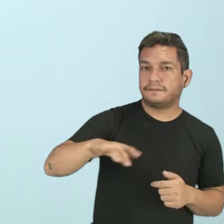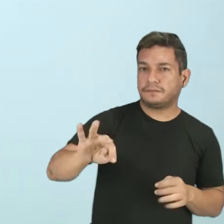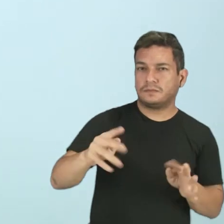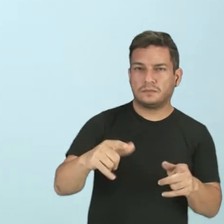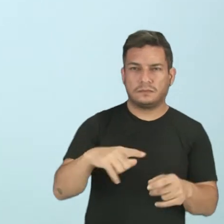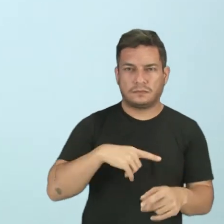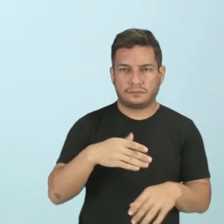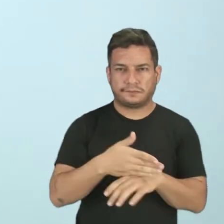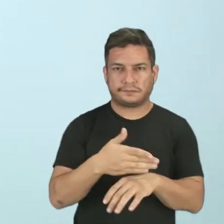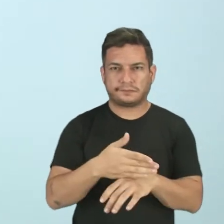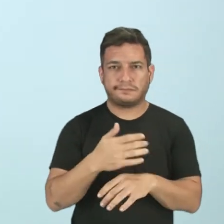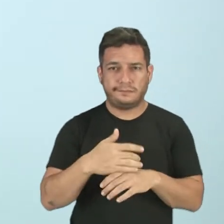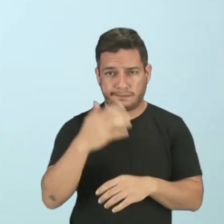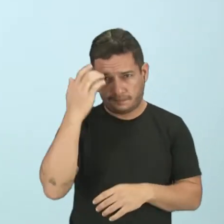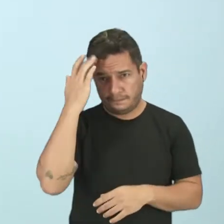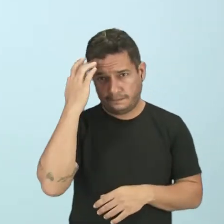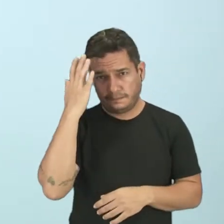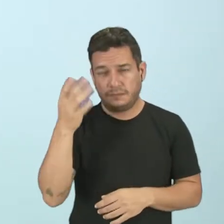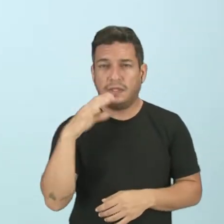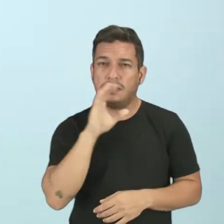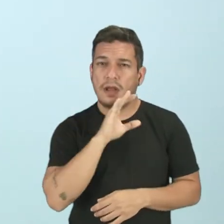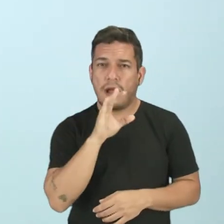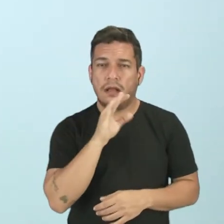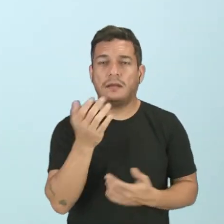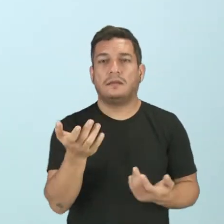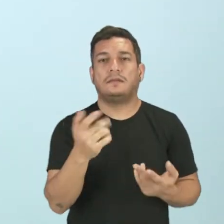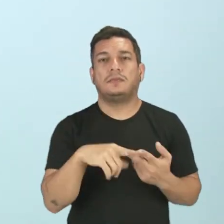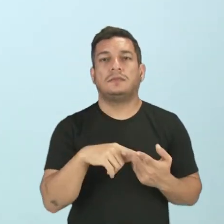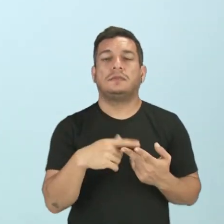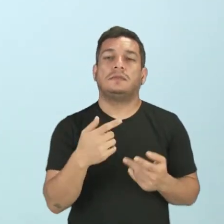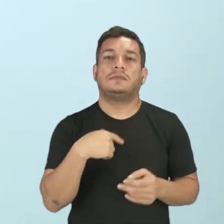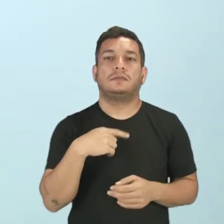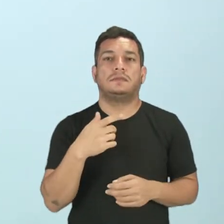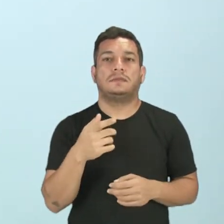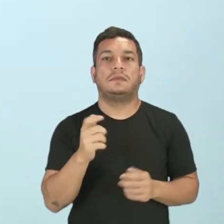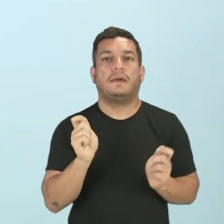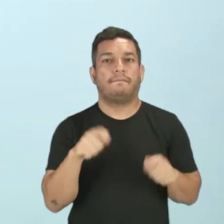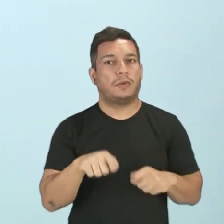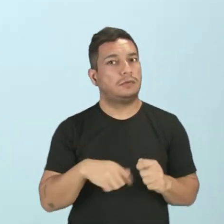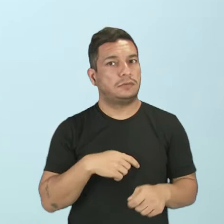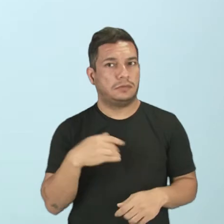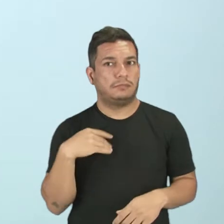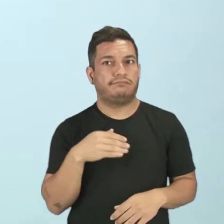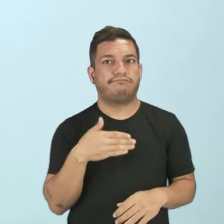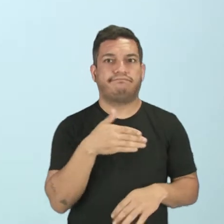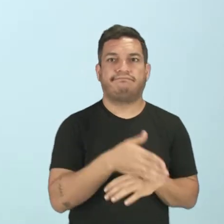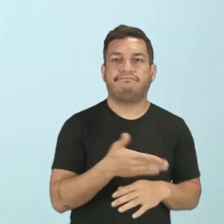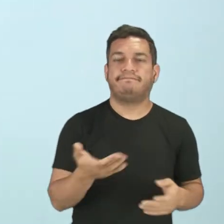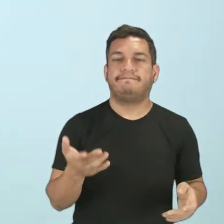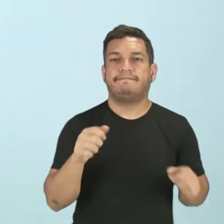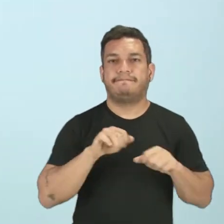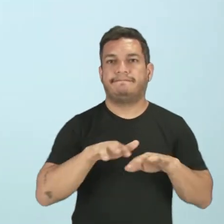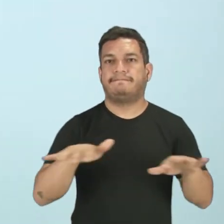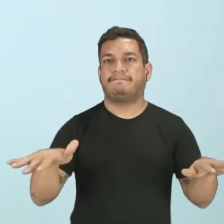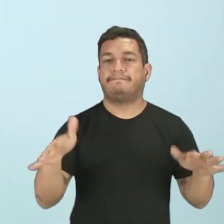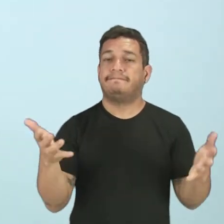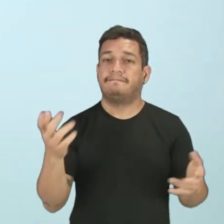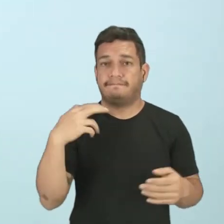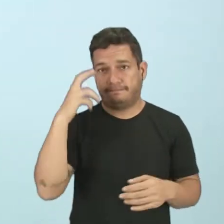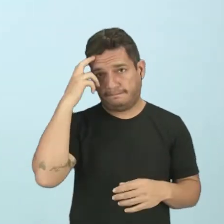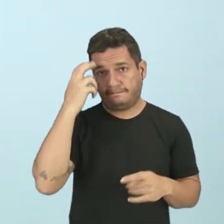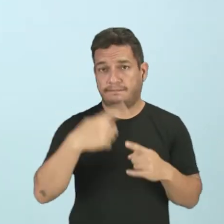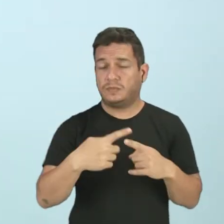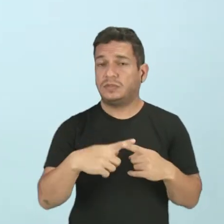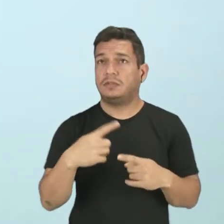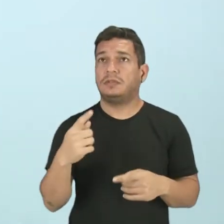mundo tem um acesso fácil, um acesso rápido, um acesso imediato e um acesso abrangente à cultura. Porque